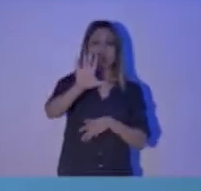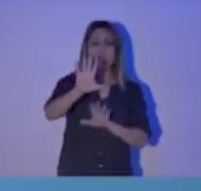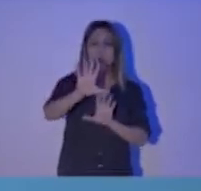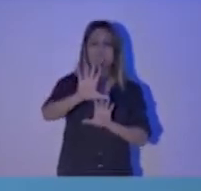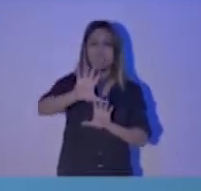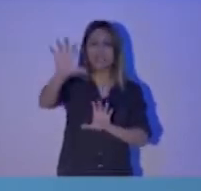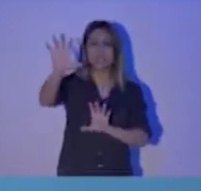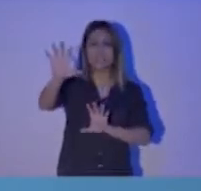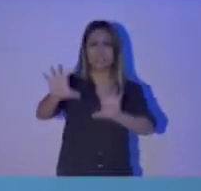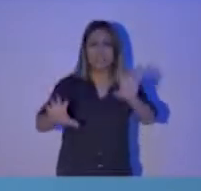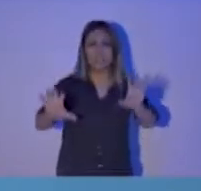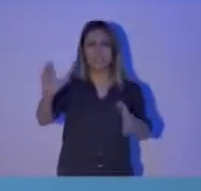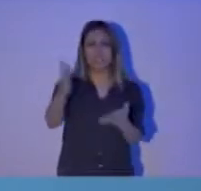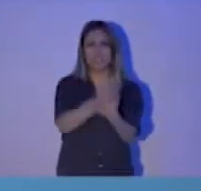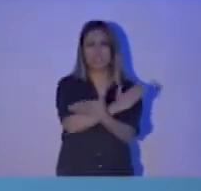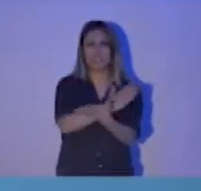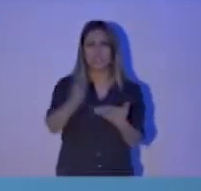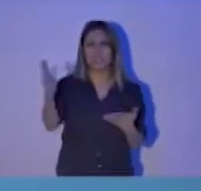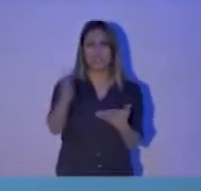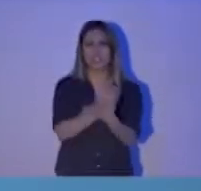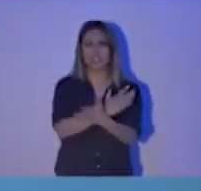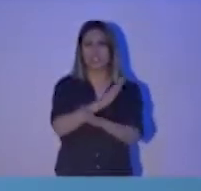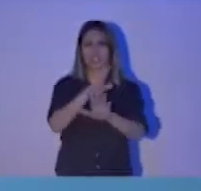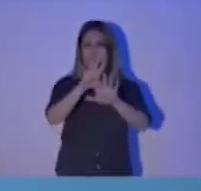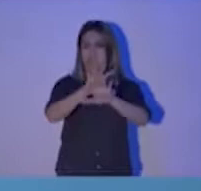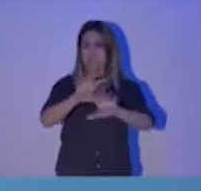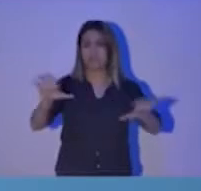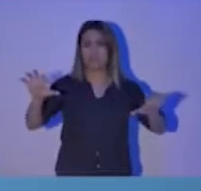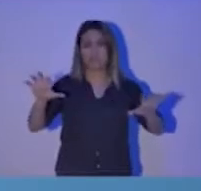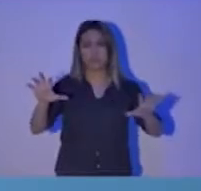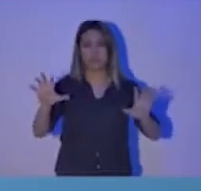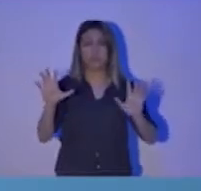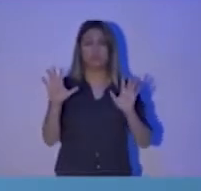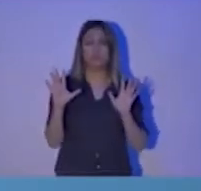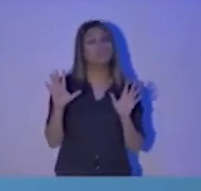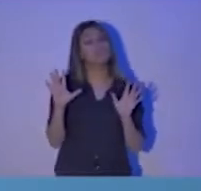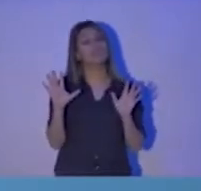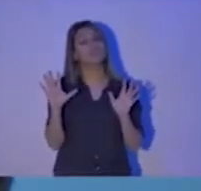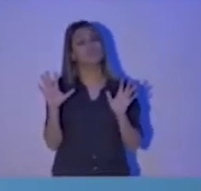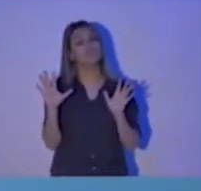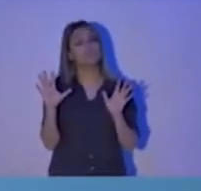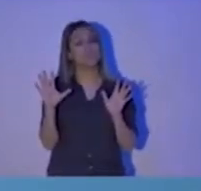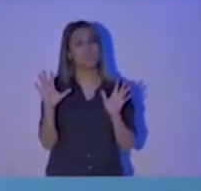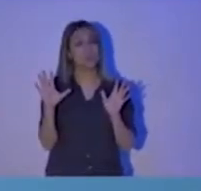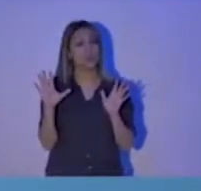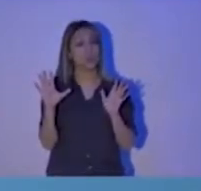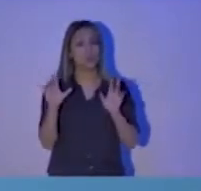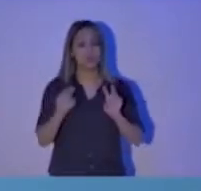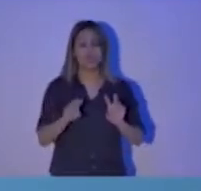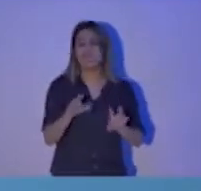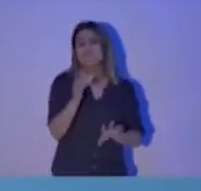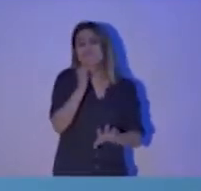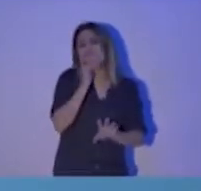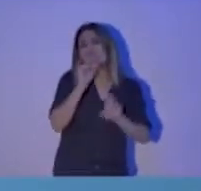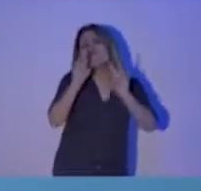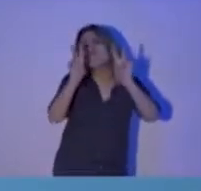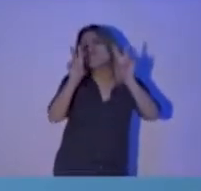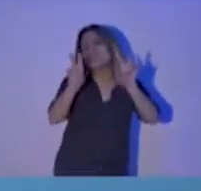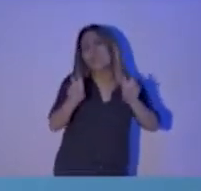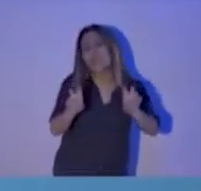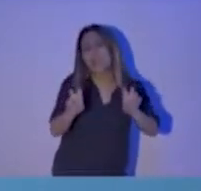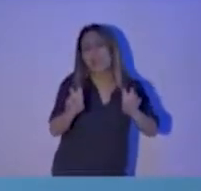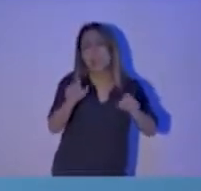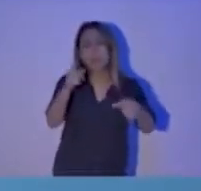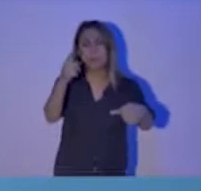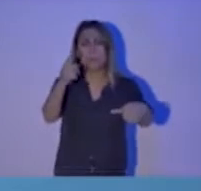e que se separa. Antes de começar a conversa. Eu estou falando antes de colocar qualquer coisa na mesa. Então, a comissão... Eu